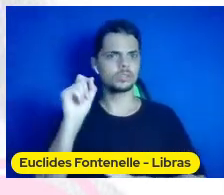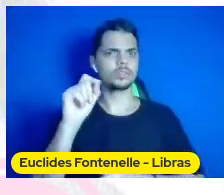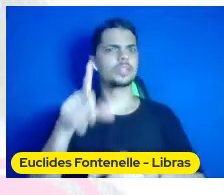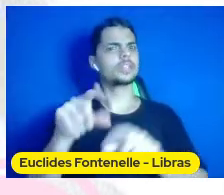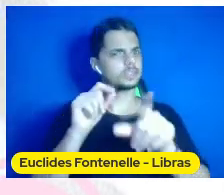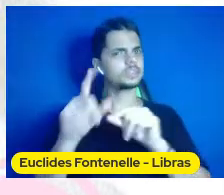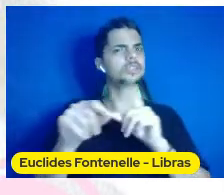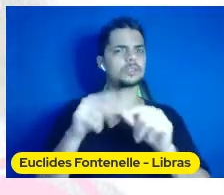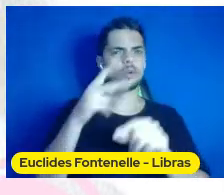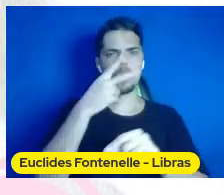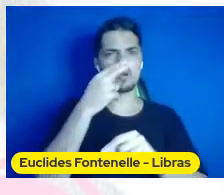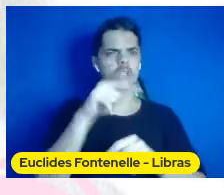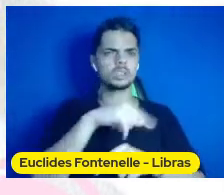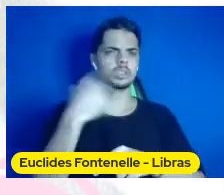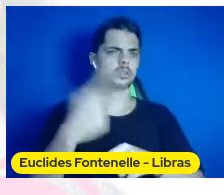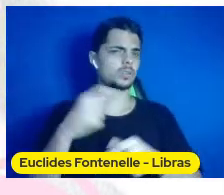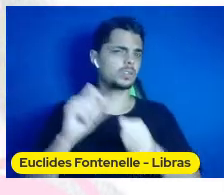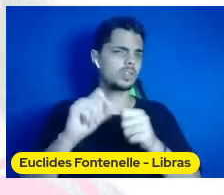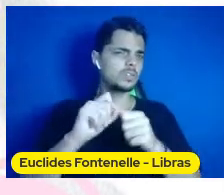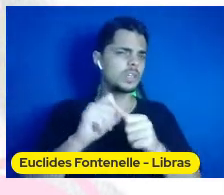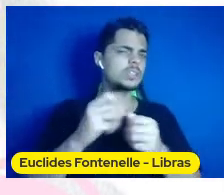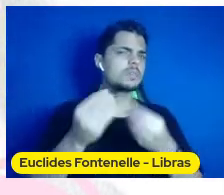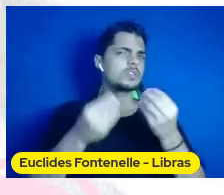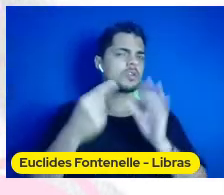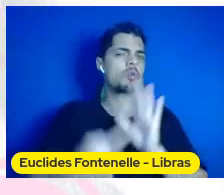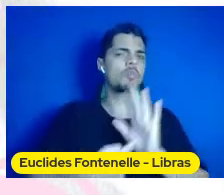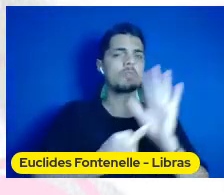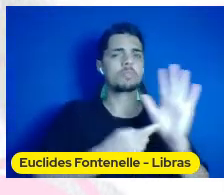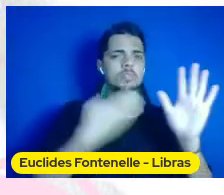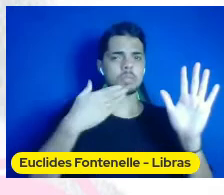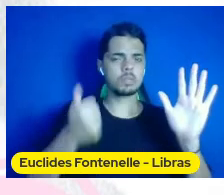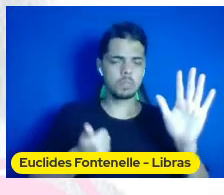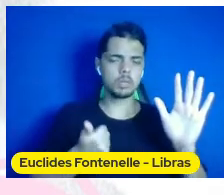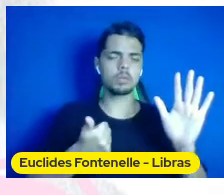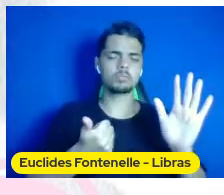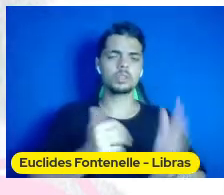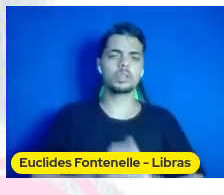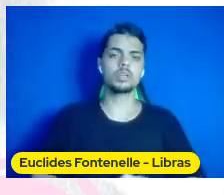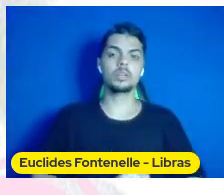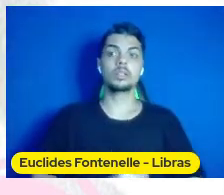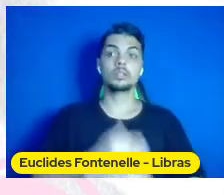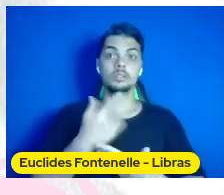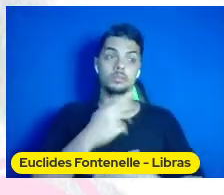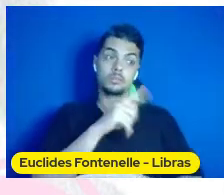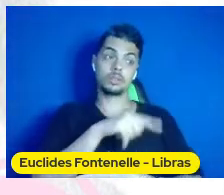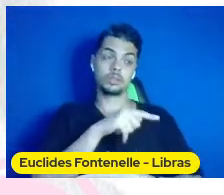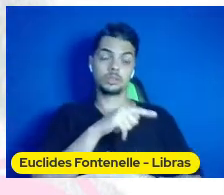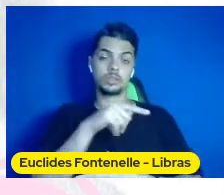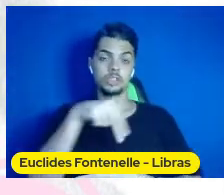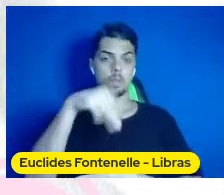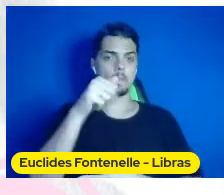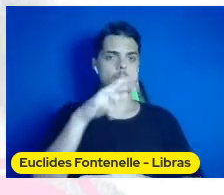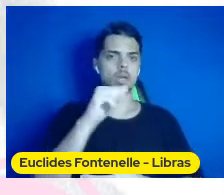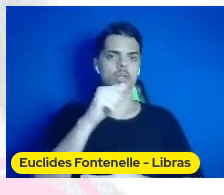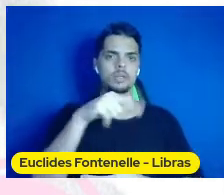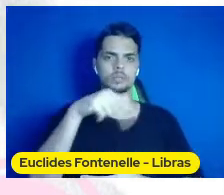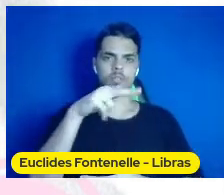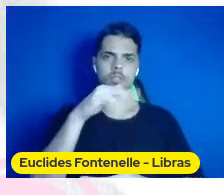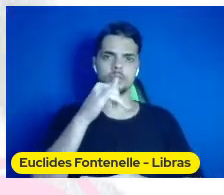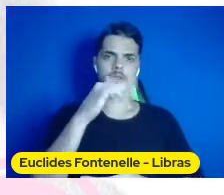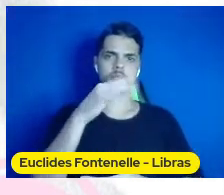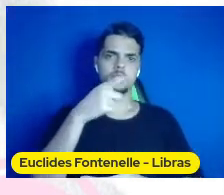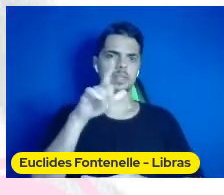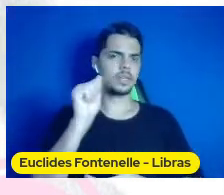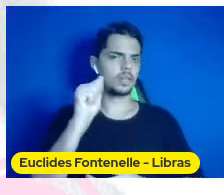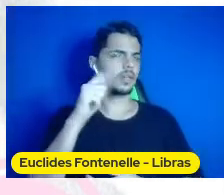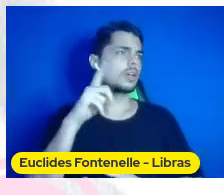que foi uma demanda também, né, a escolha por Maria Quitéria. Mas queria conversar um pouquinho